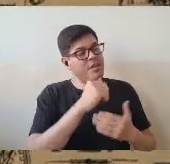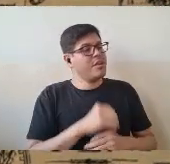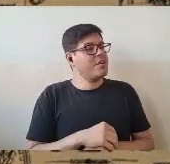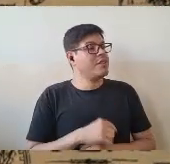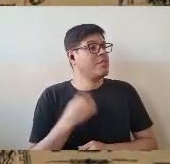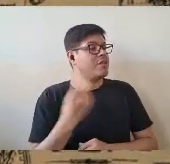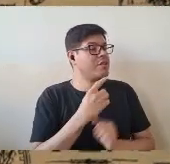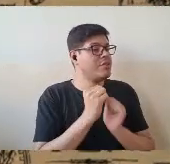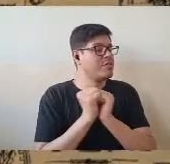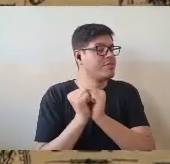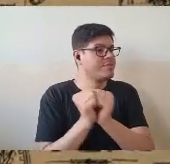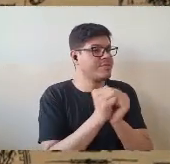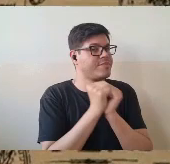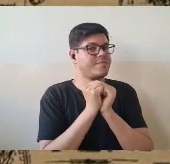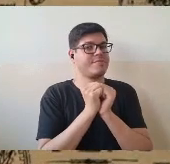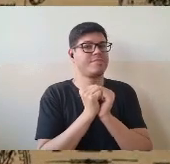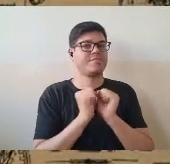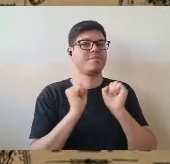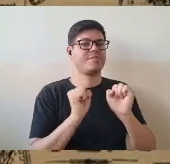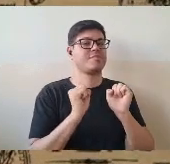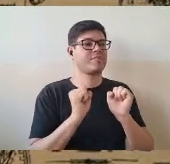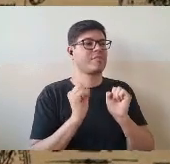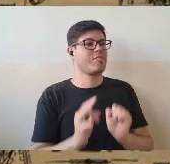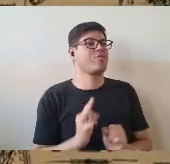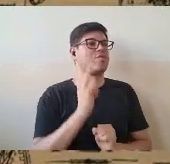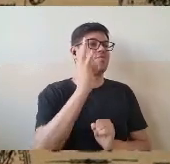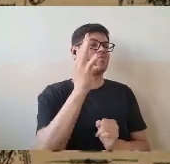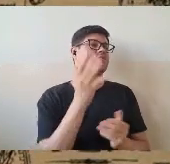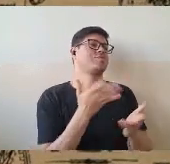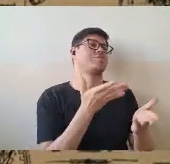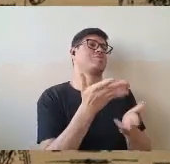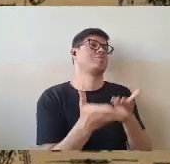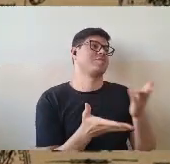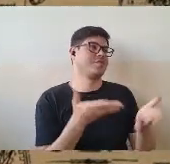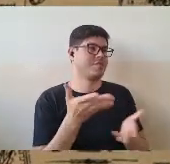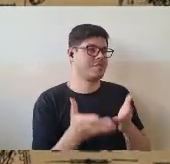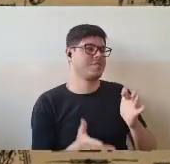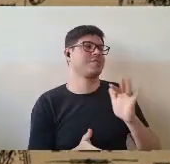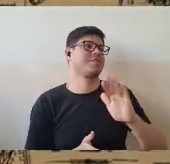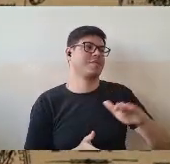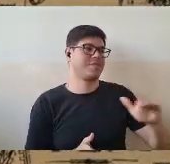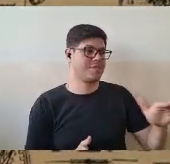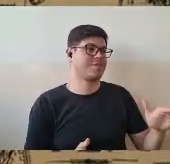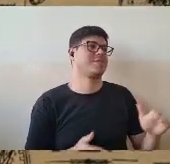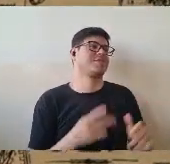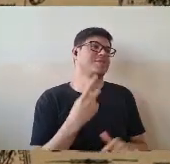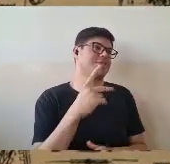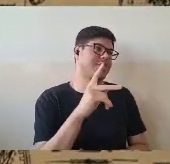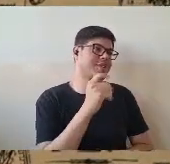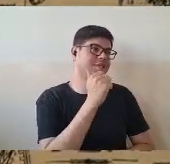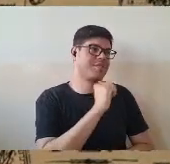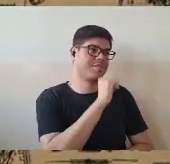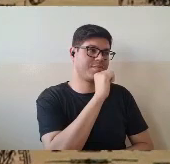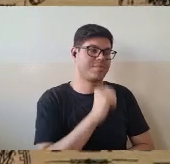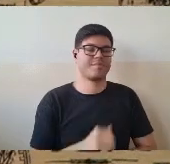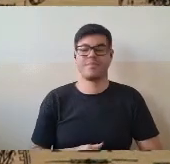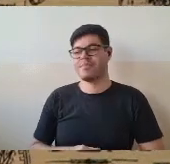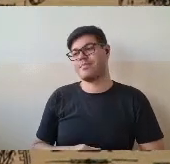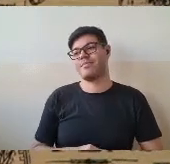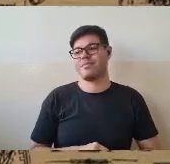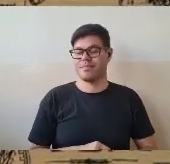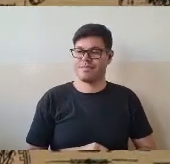meu coração sempre arde, tá? Oh, gostoso. Adoro Araras, Nossa. sou muito grato às mamães que, com o raciocínio